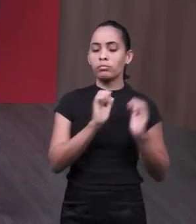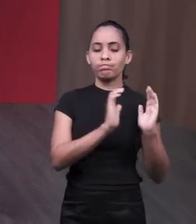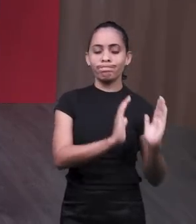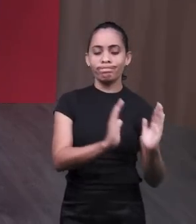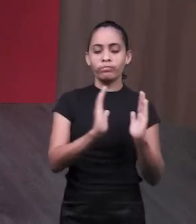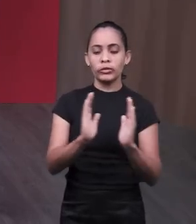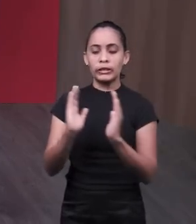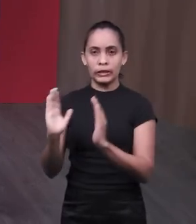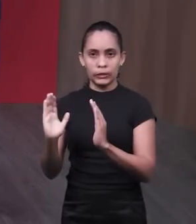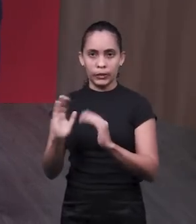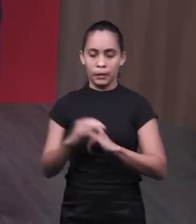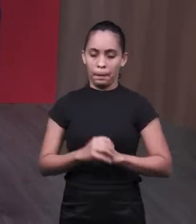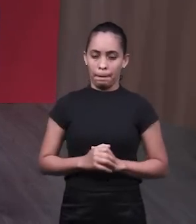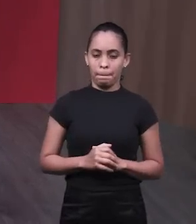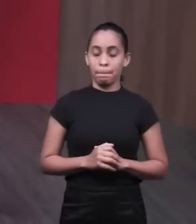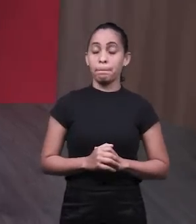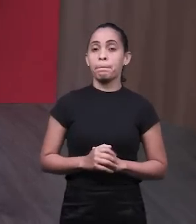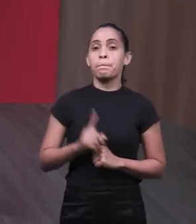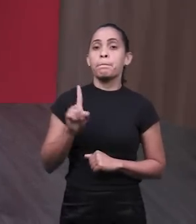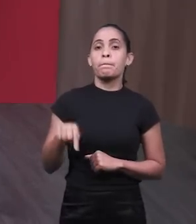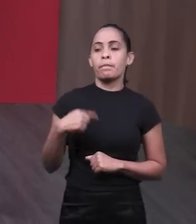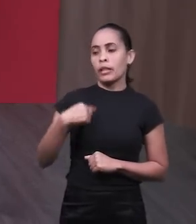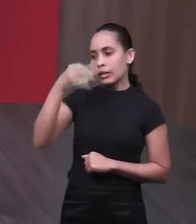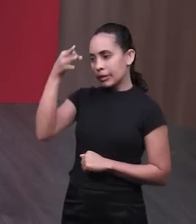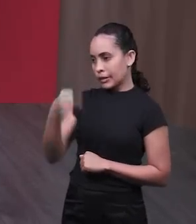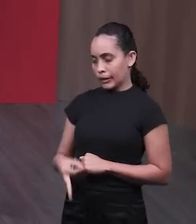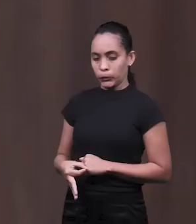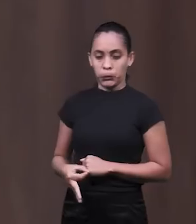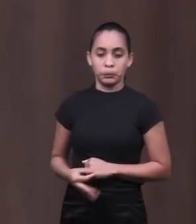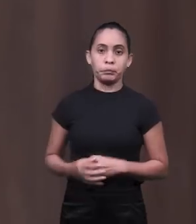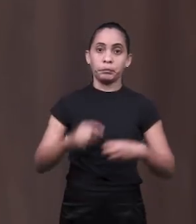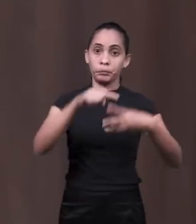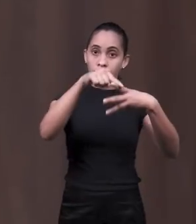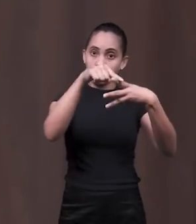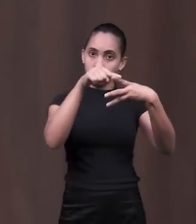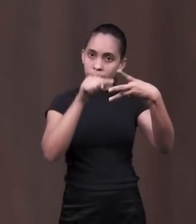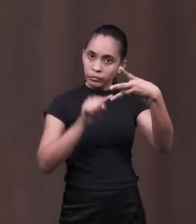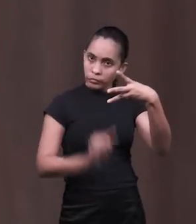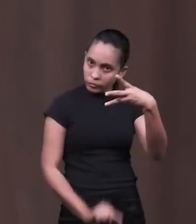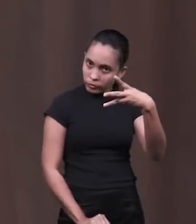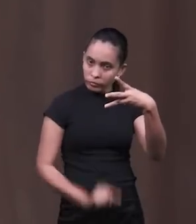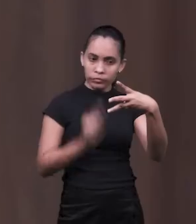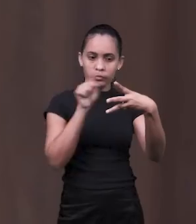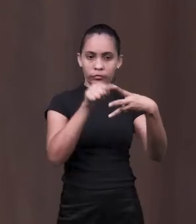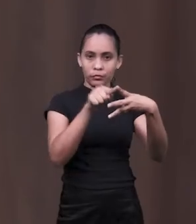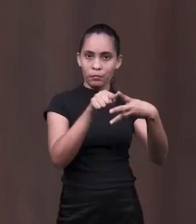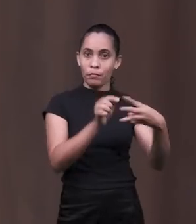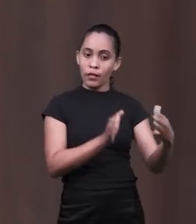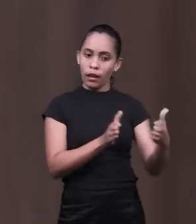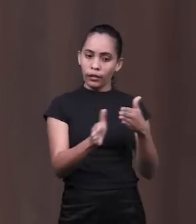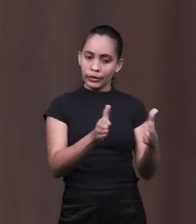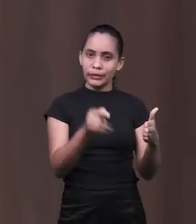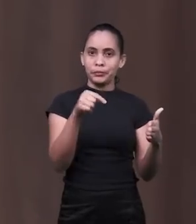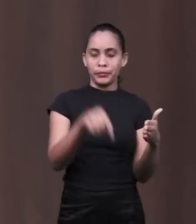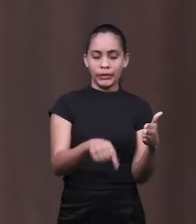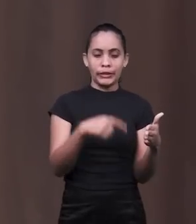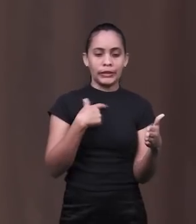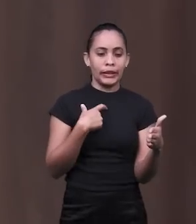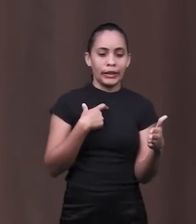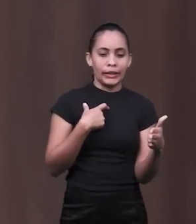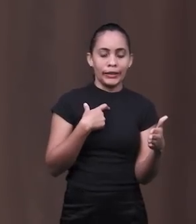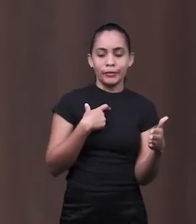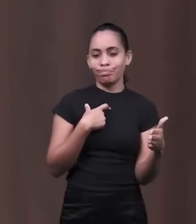dessas fases. Amém, pastor Marcelo. Exato. São essas 3 fases. A primeira fase é a fase